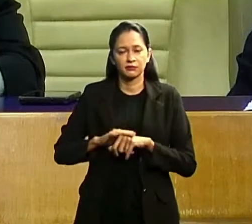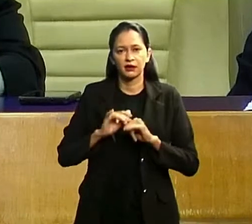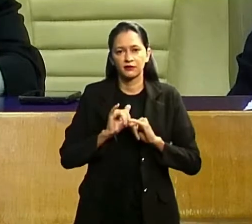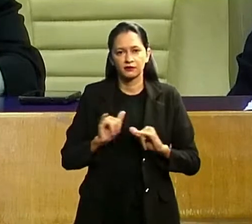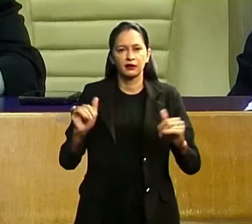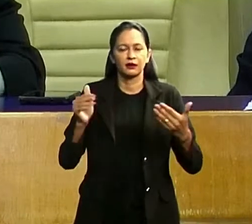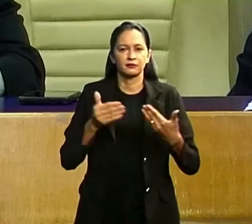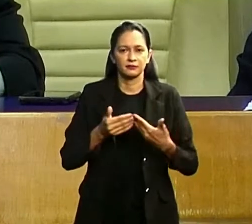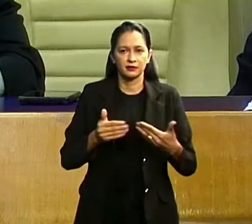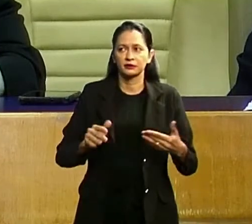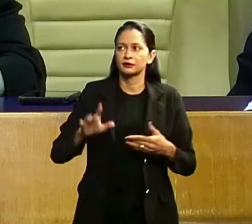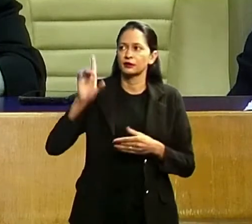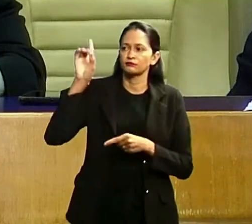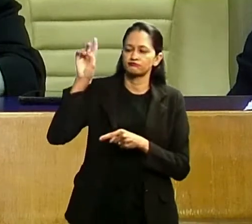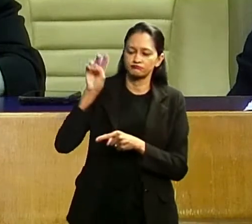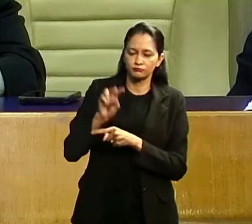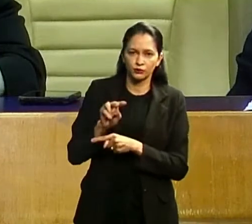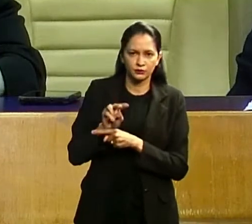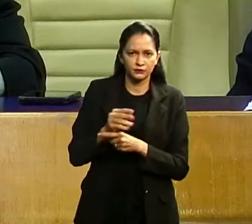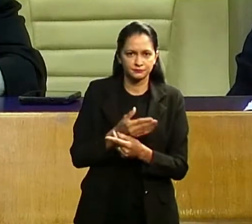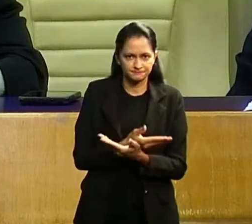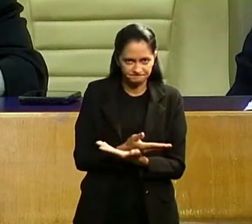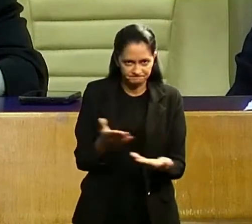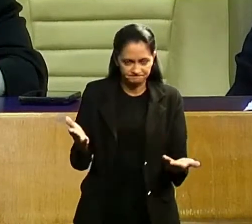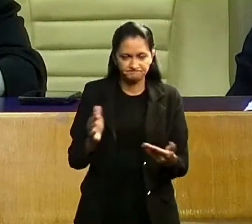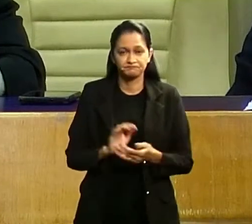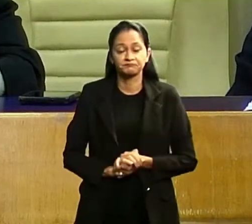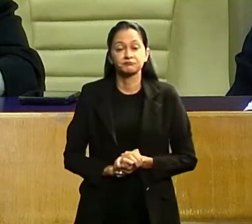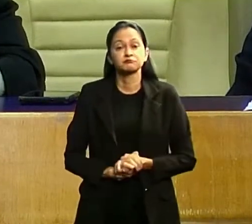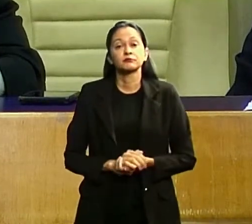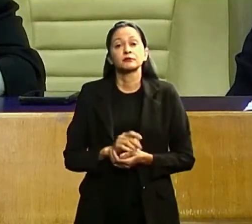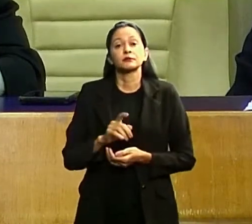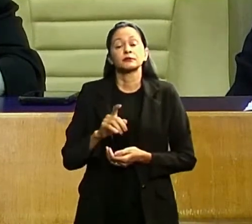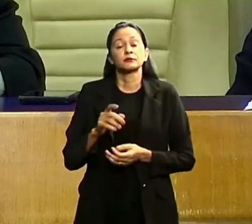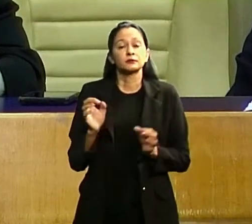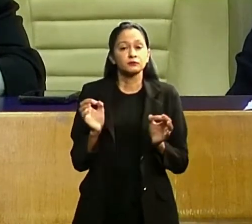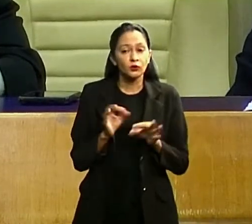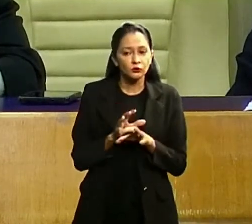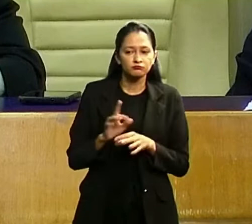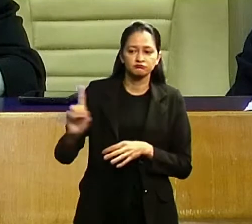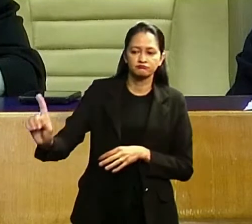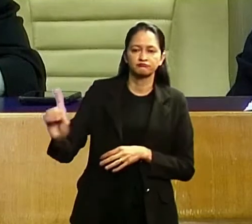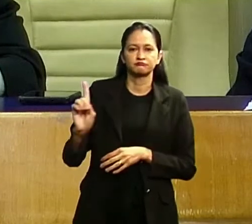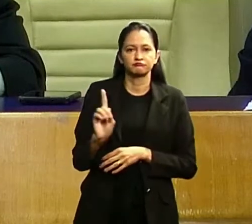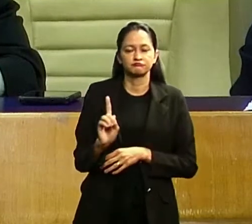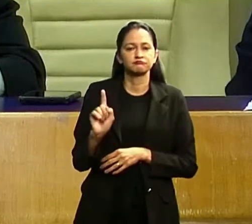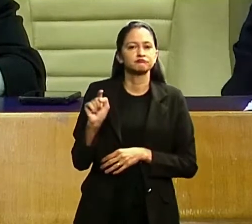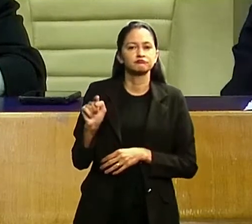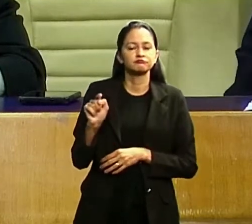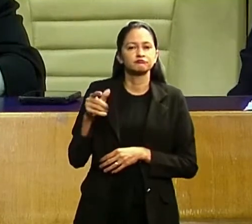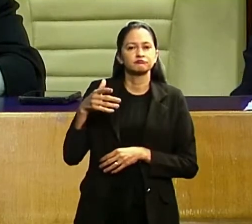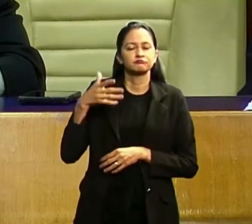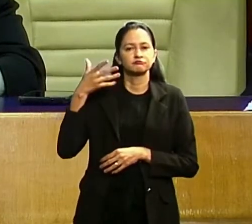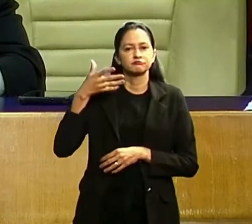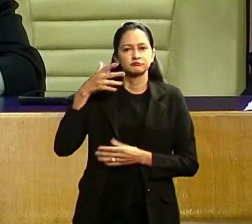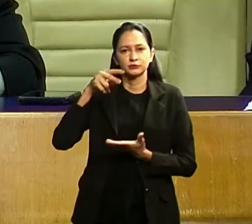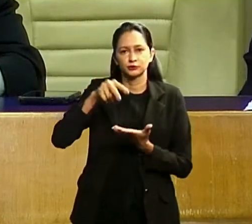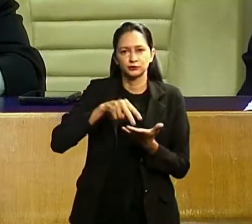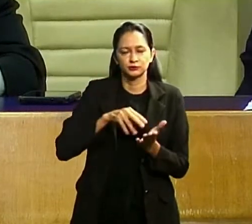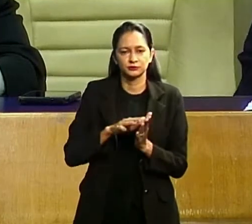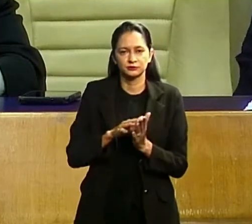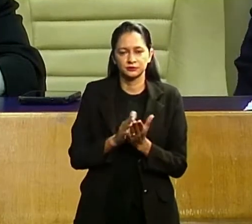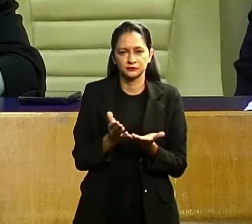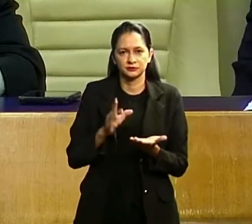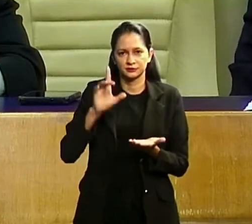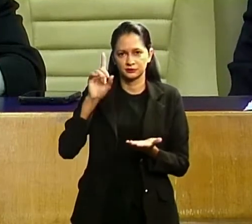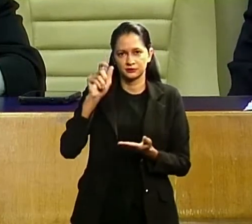aberta, sob a proteção de Deus. Iniciando, o senhor presidente convidou o vereador Anselmo Pereira para ler um trecho bíblico e, em seguida,